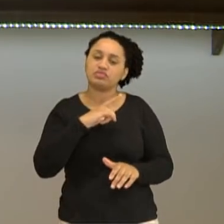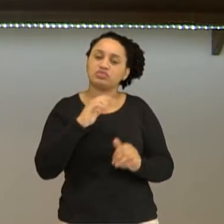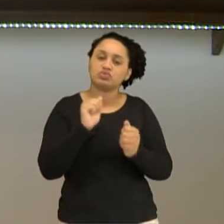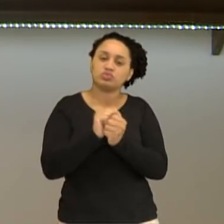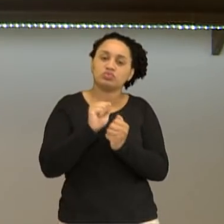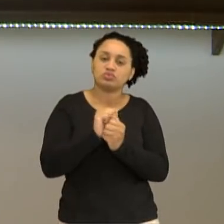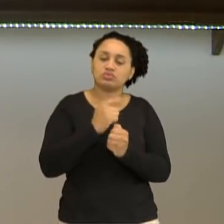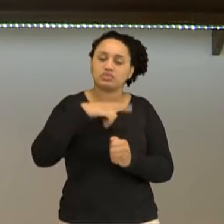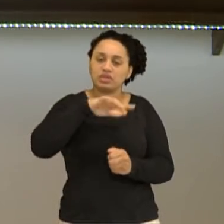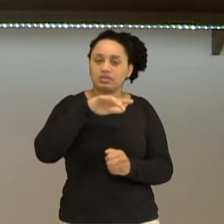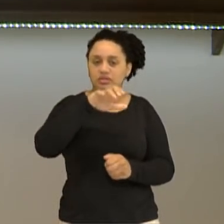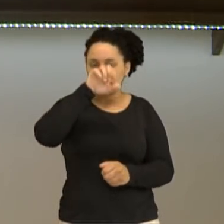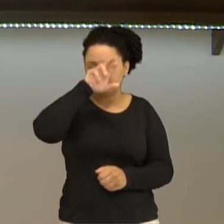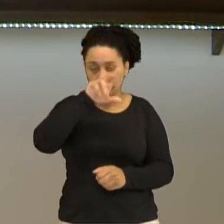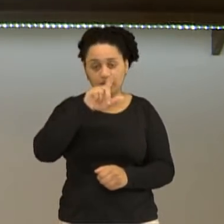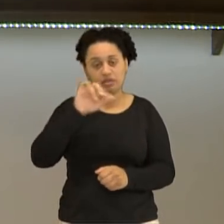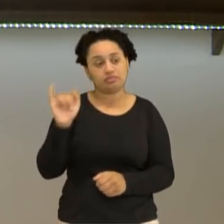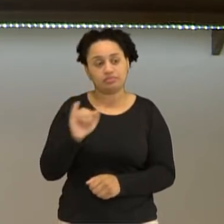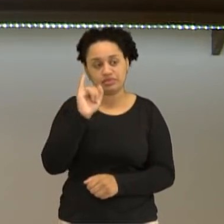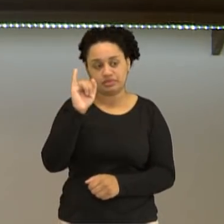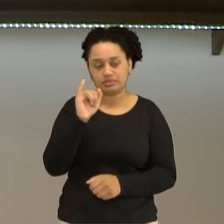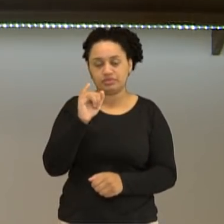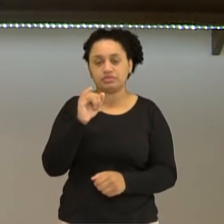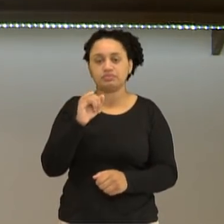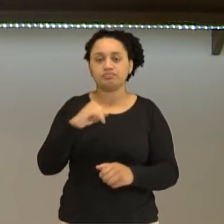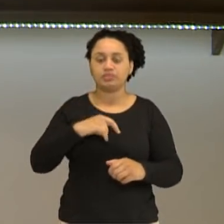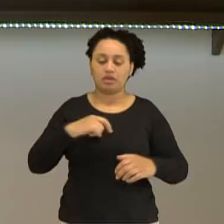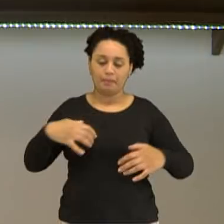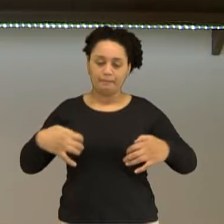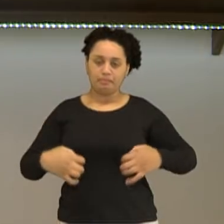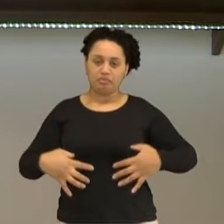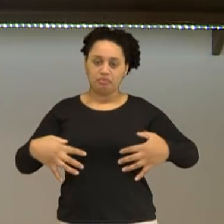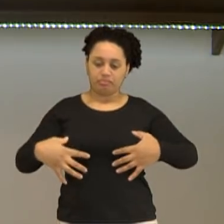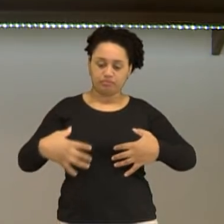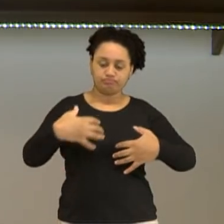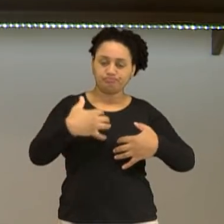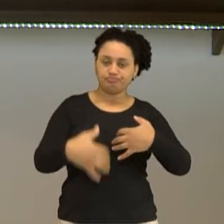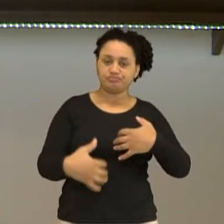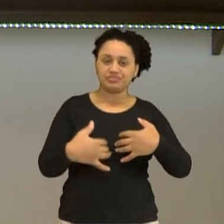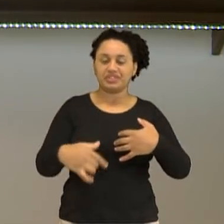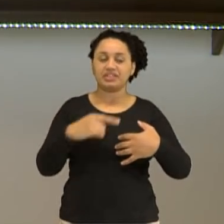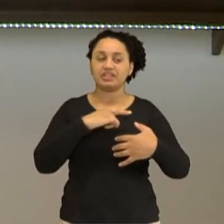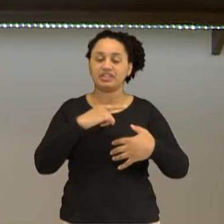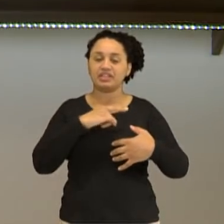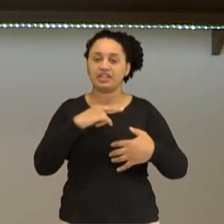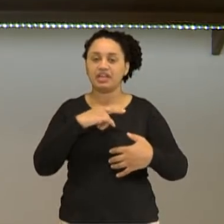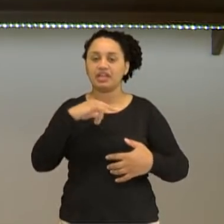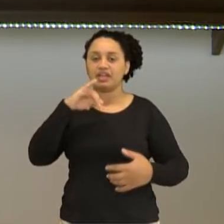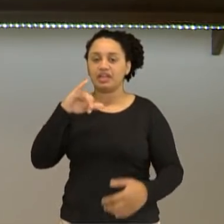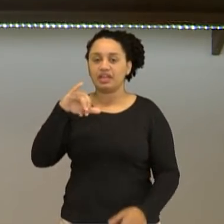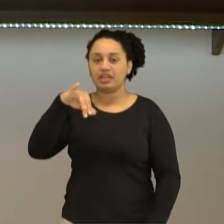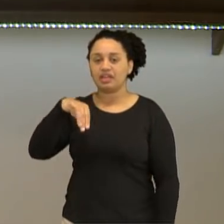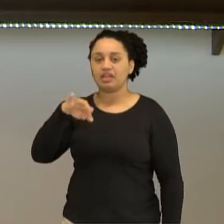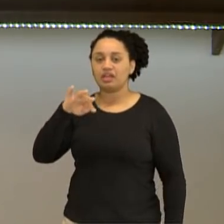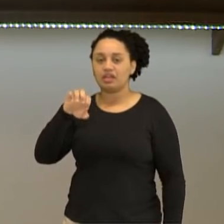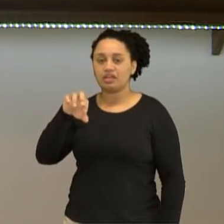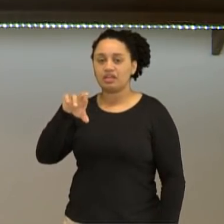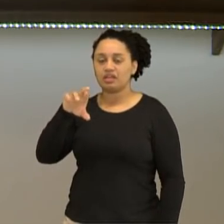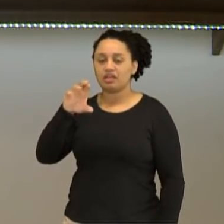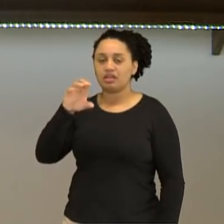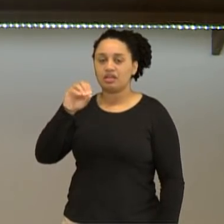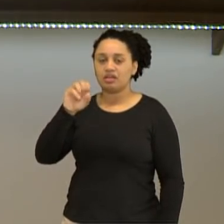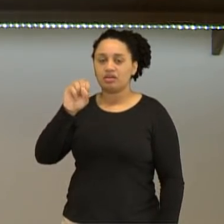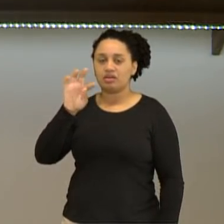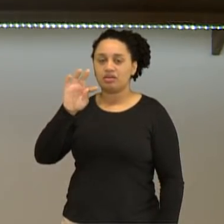muito importantes. Por exemplo, entre os pulmões, nós temos os intercostais, os